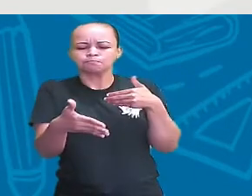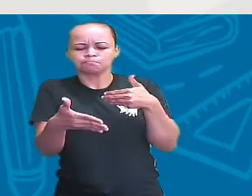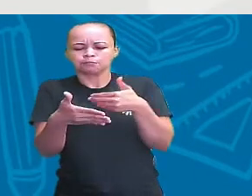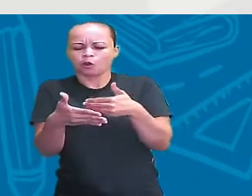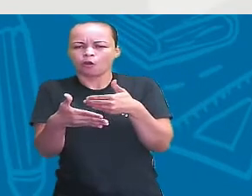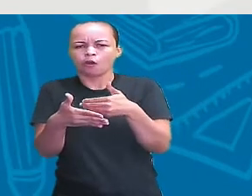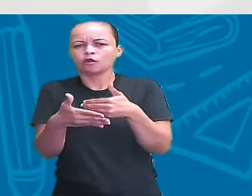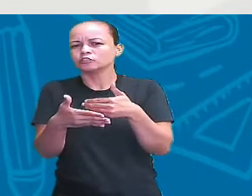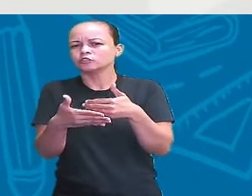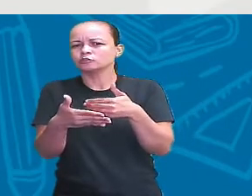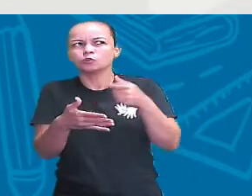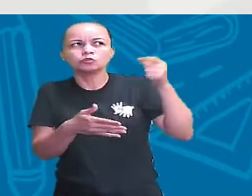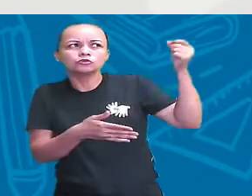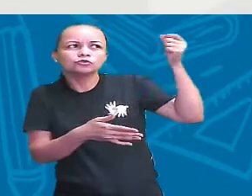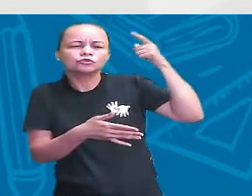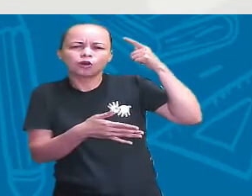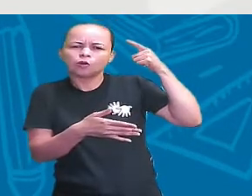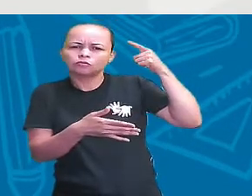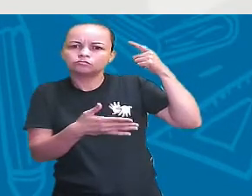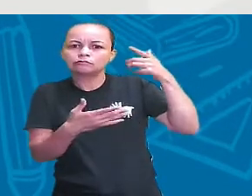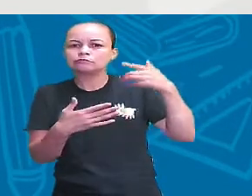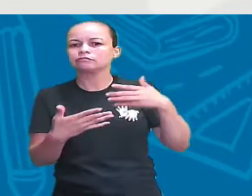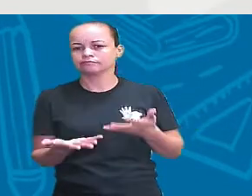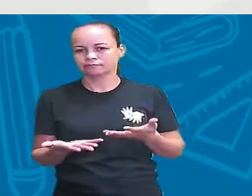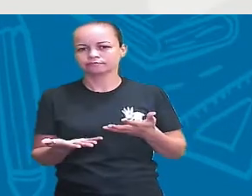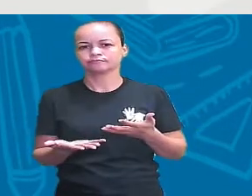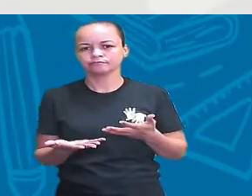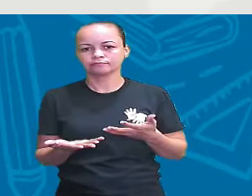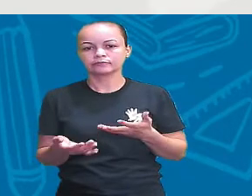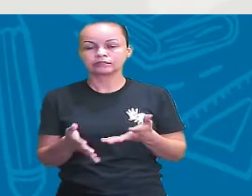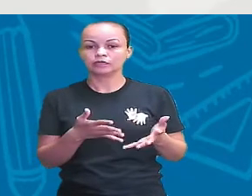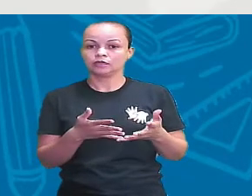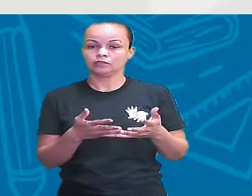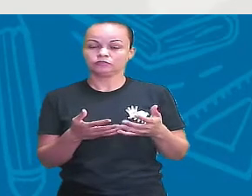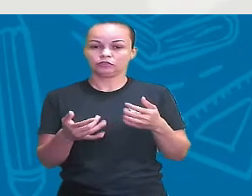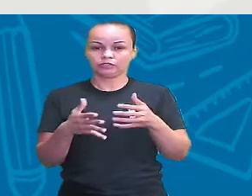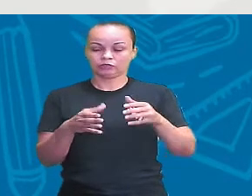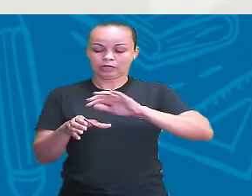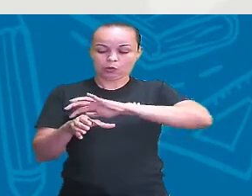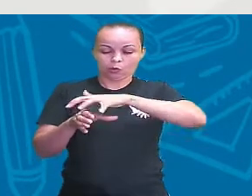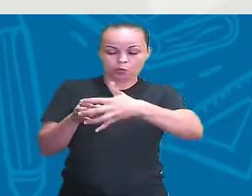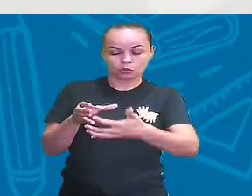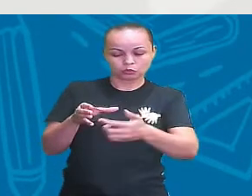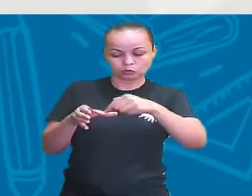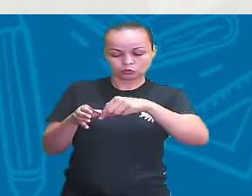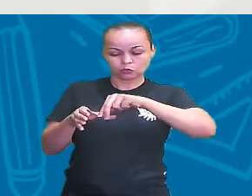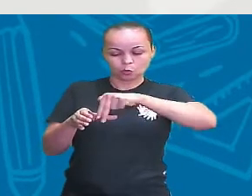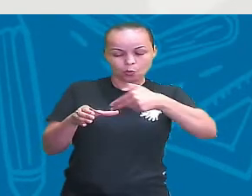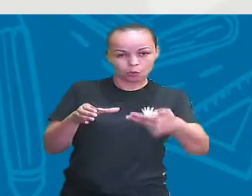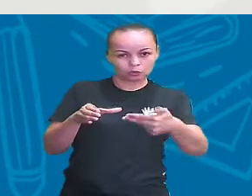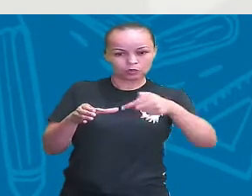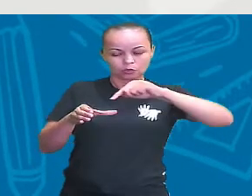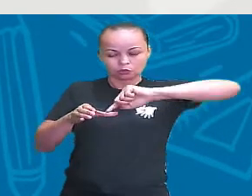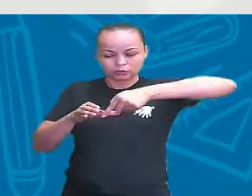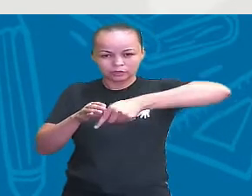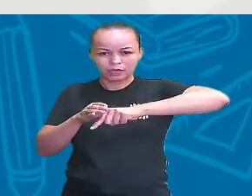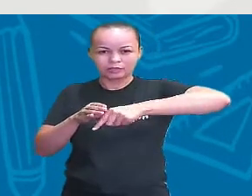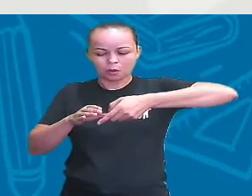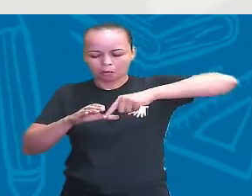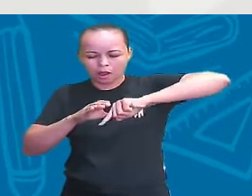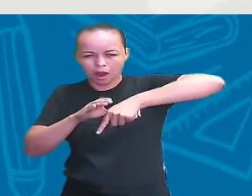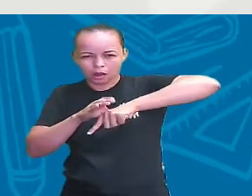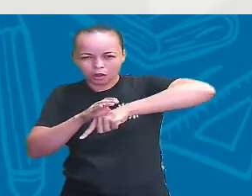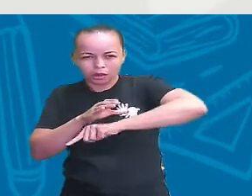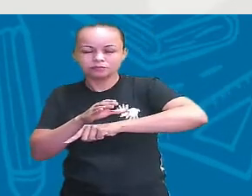até mesmo no Sol. Sem exagero, viu, gente? Porque se você considerar o núcleo interno, ele tem uma profundidade que